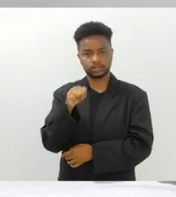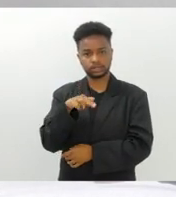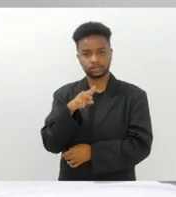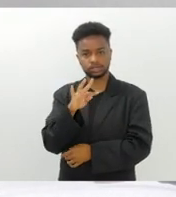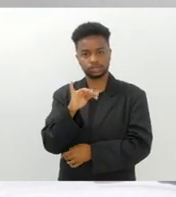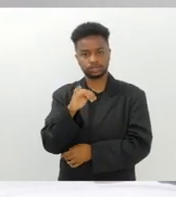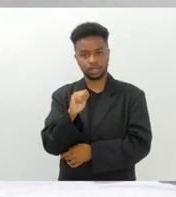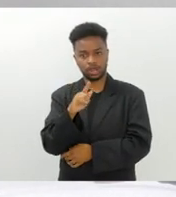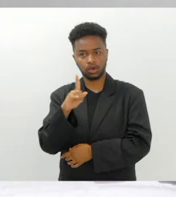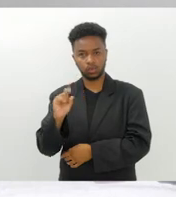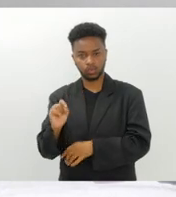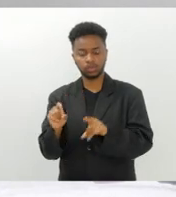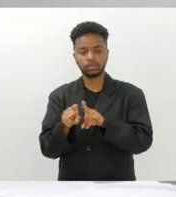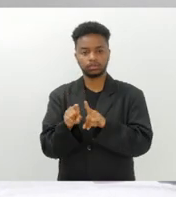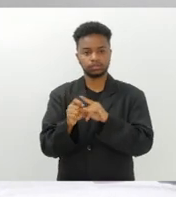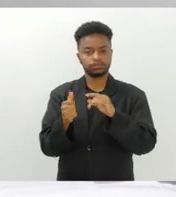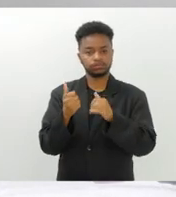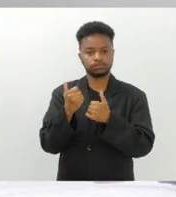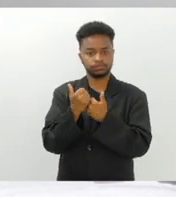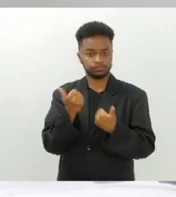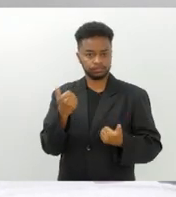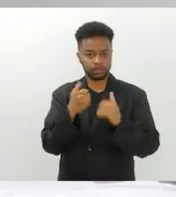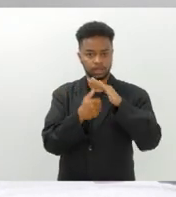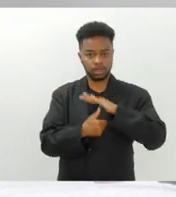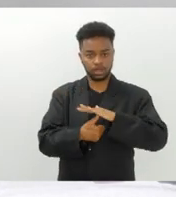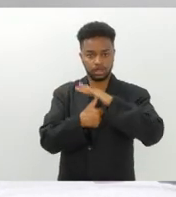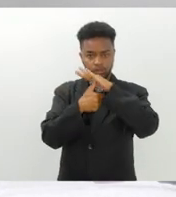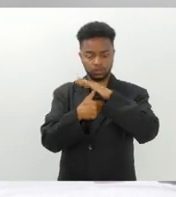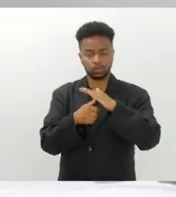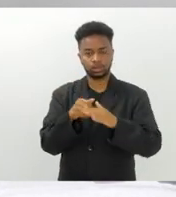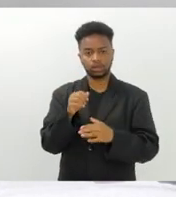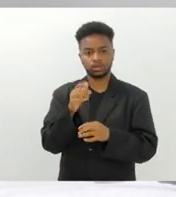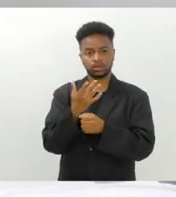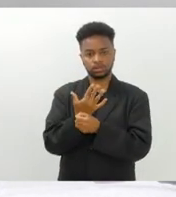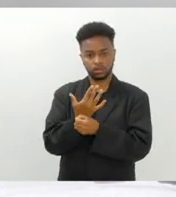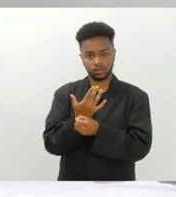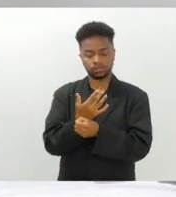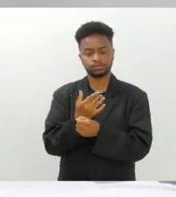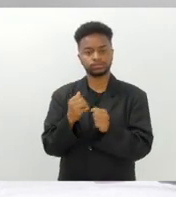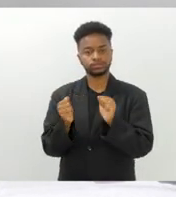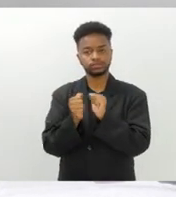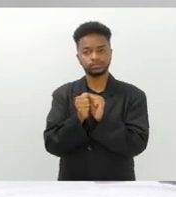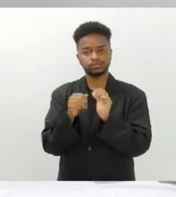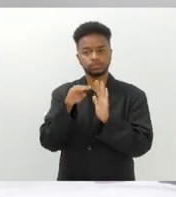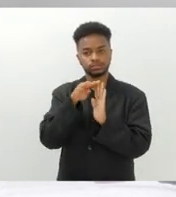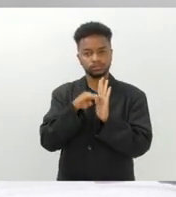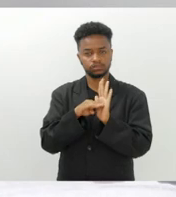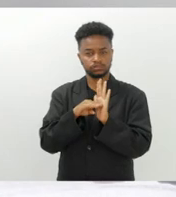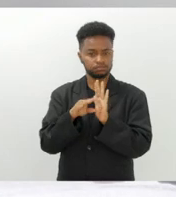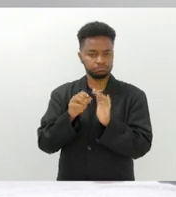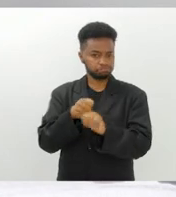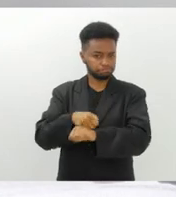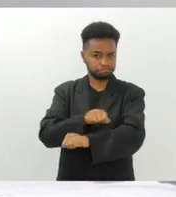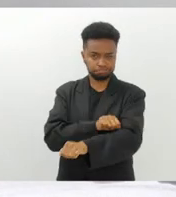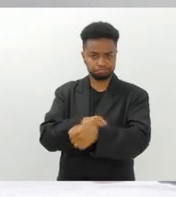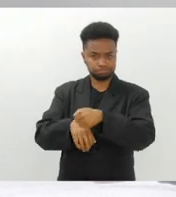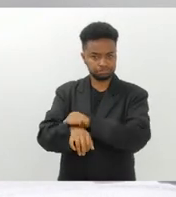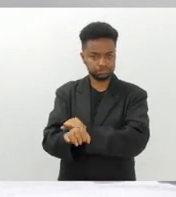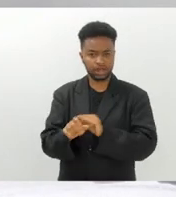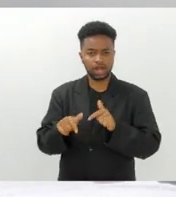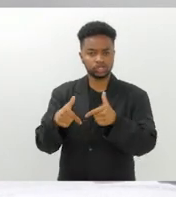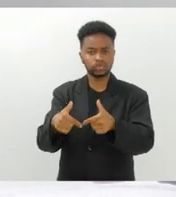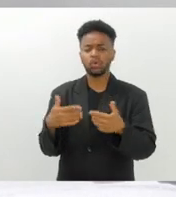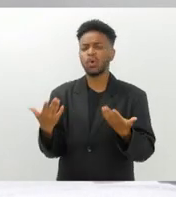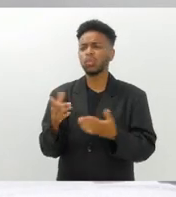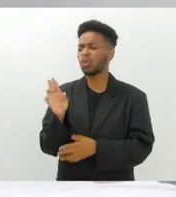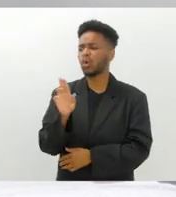atualmente sub-reitora, uma das sub-reitoras da UERJ, o programa Mãos à Obra e outras, como é que chamava o